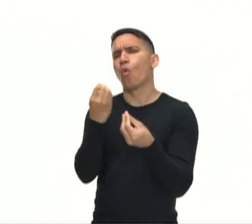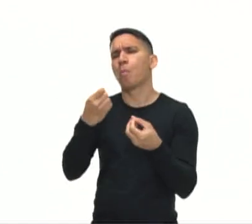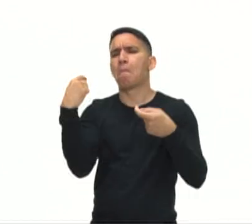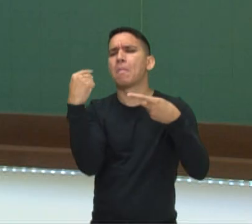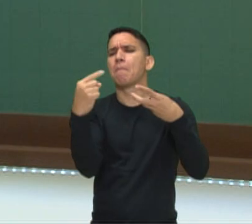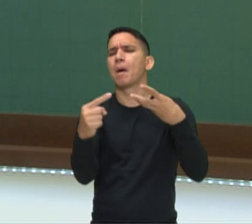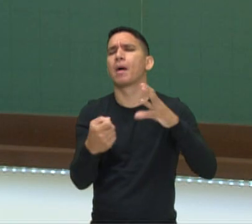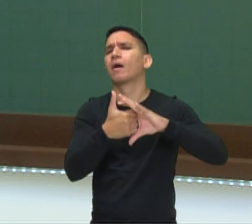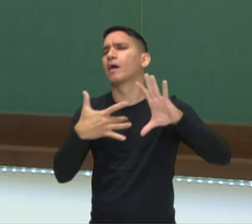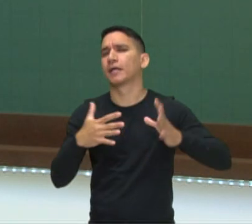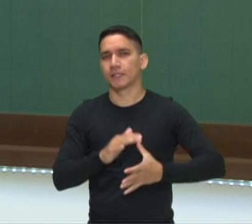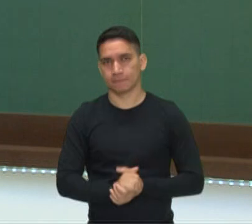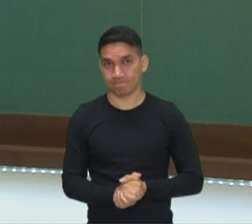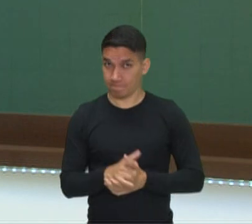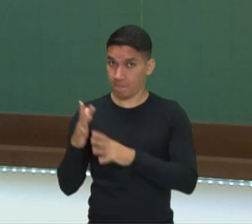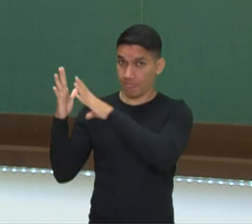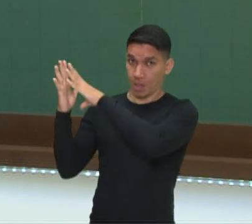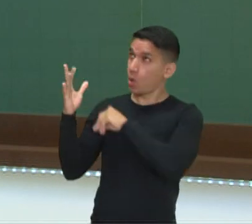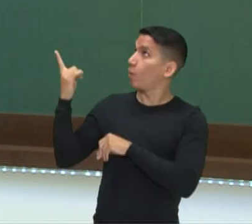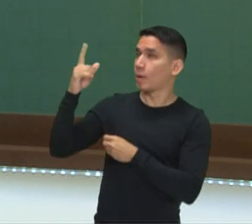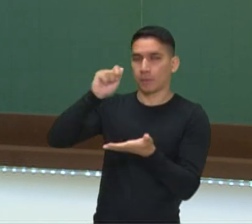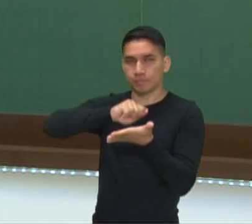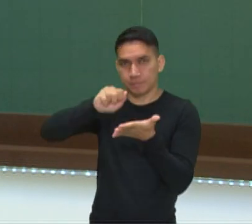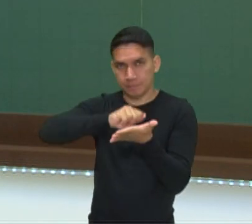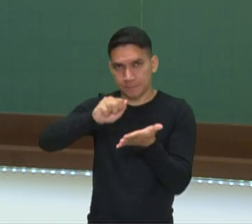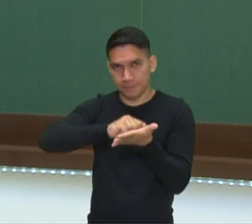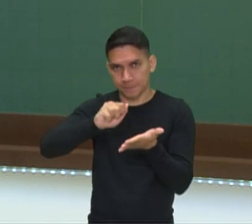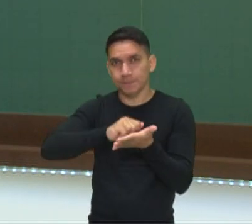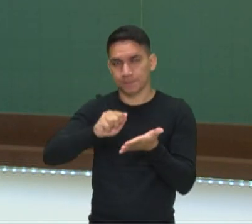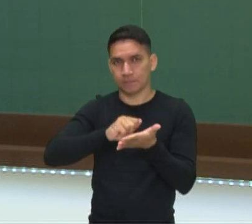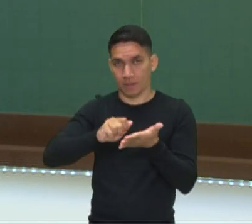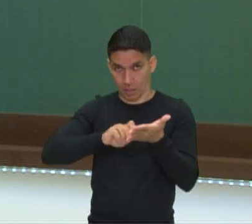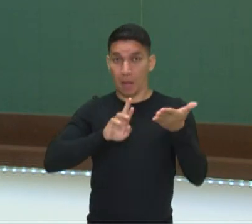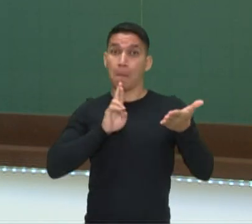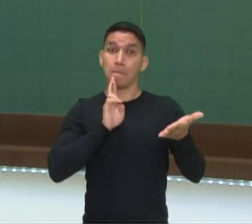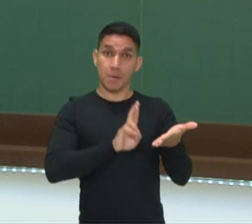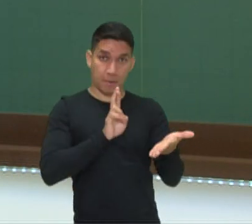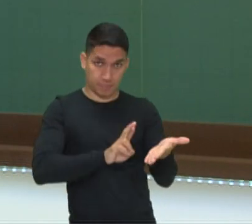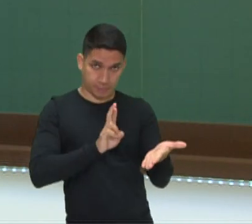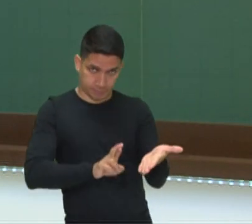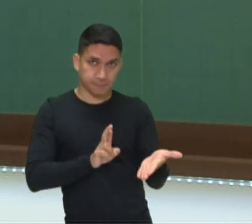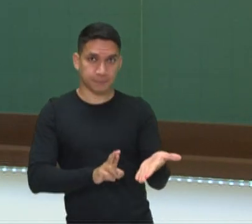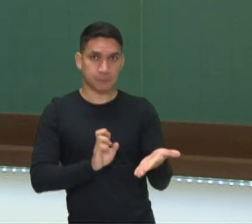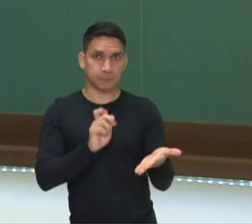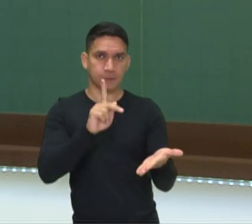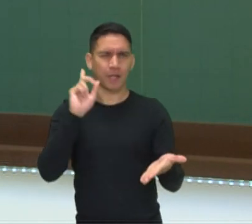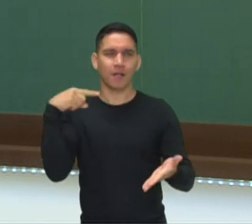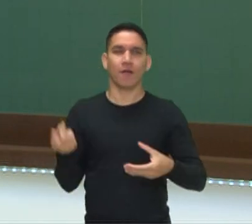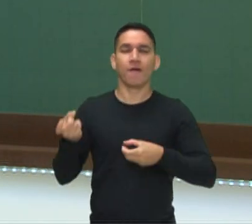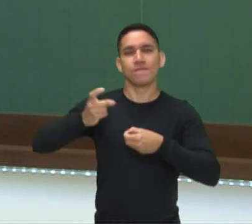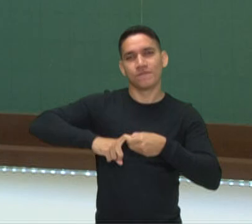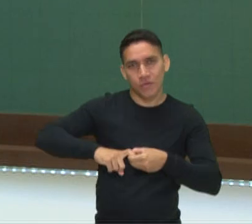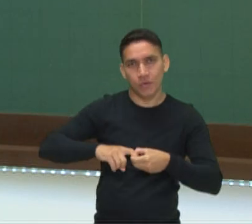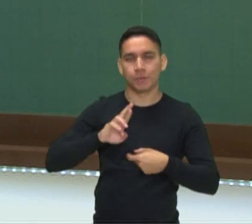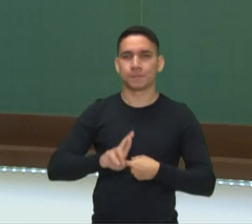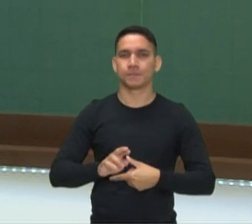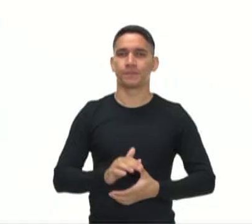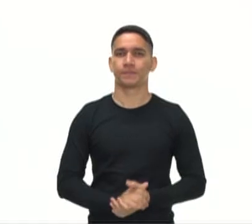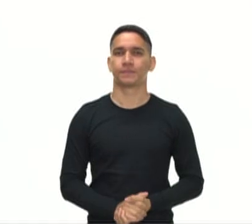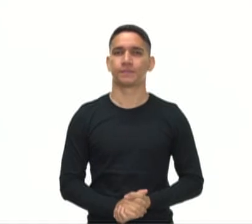caracterizá-lo? Pessoal, copiem essa questão no caderno de vocês, respondam, tá? E nós voltamos com a